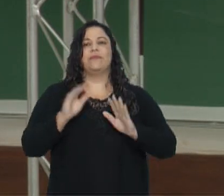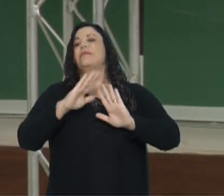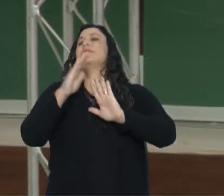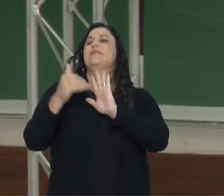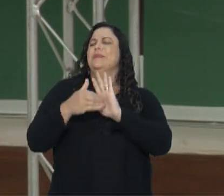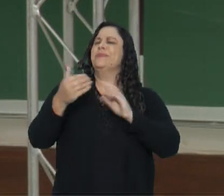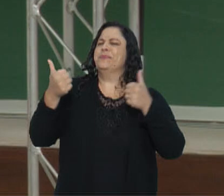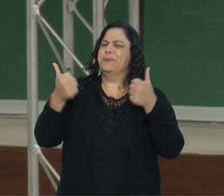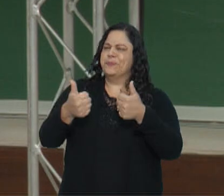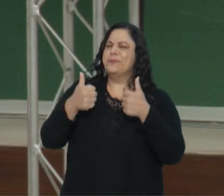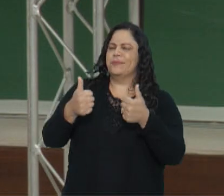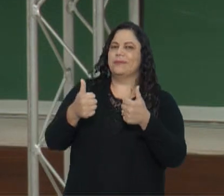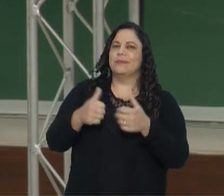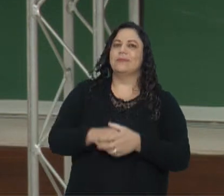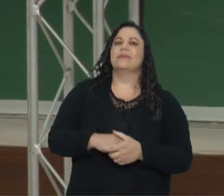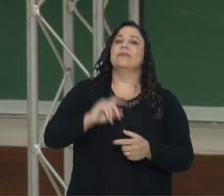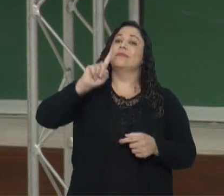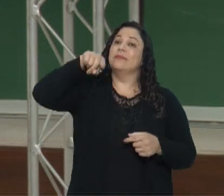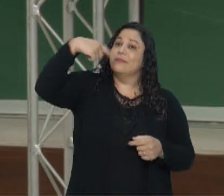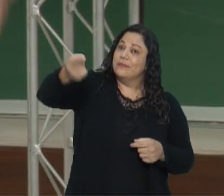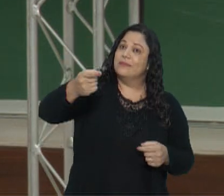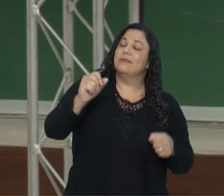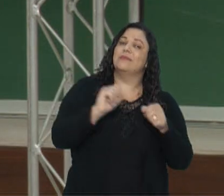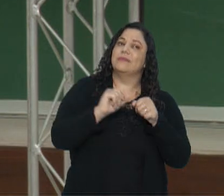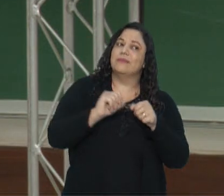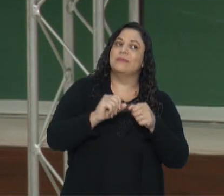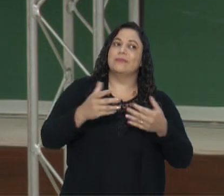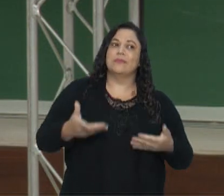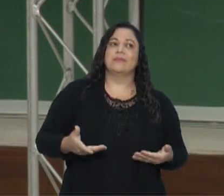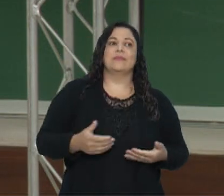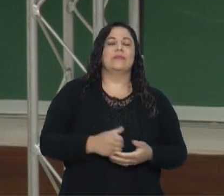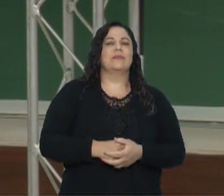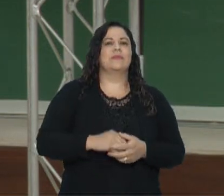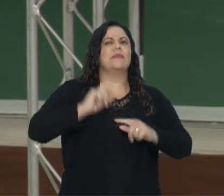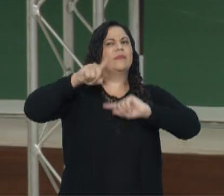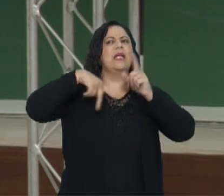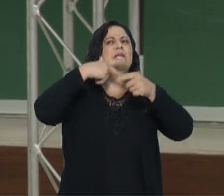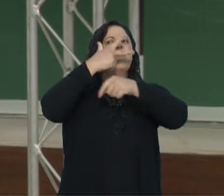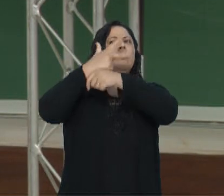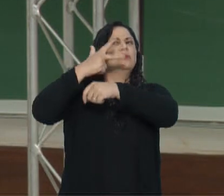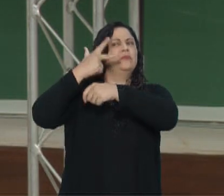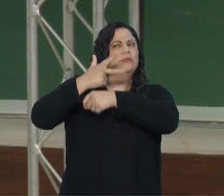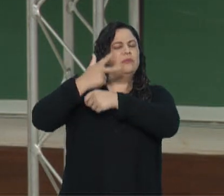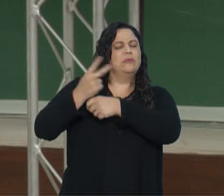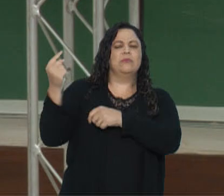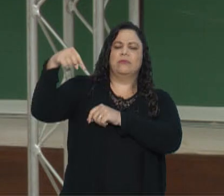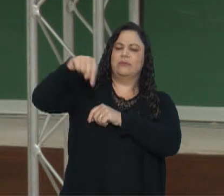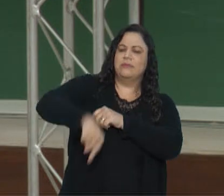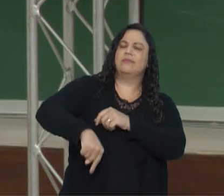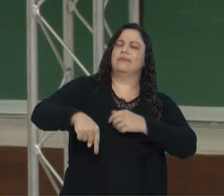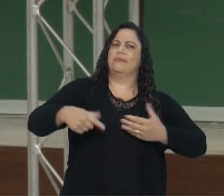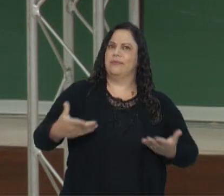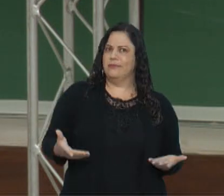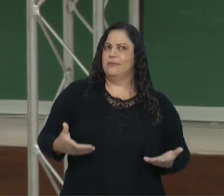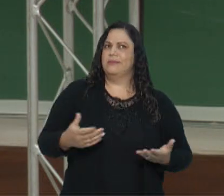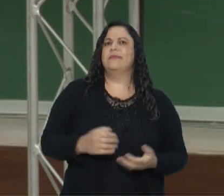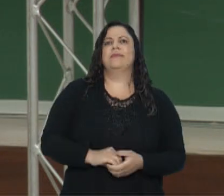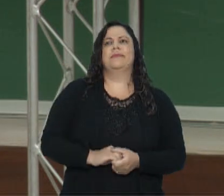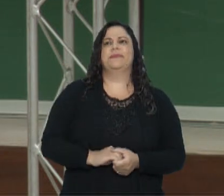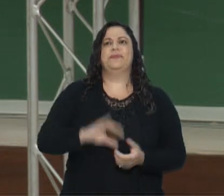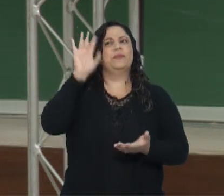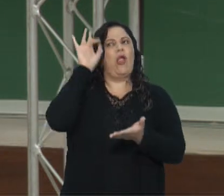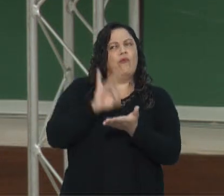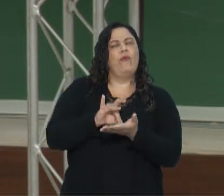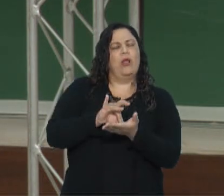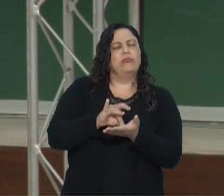que irá acontecer, né? Nas próximas gravações eu estarei aqui. Então, isso é o quê? É um fato que